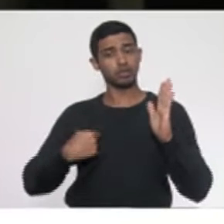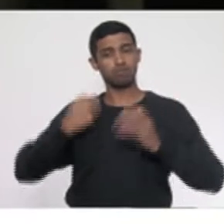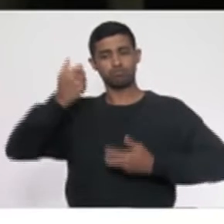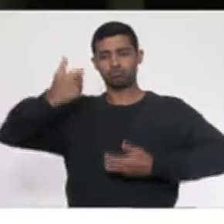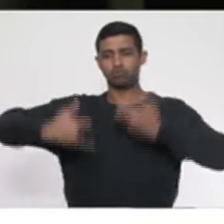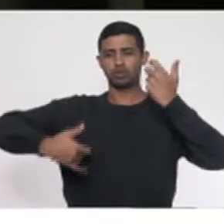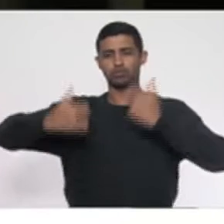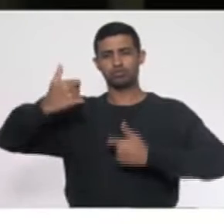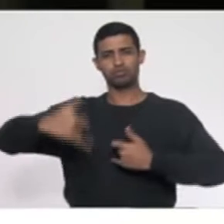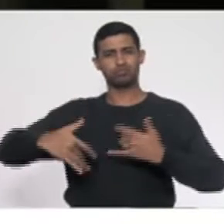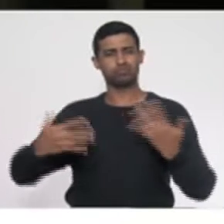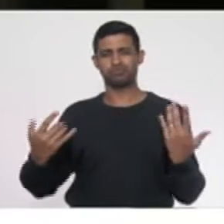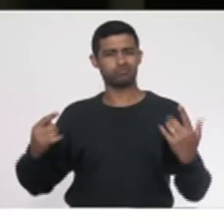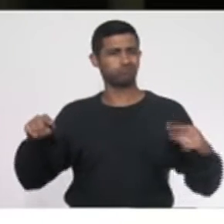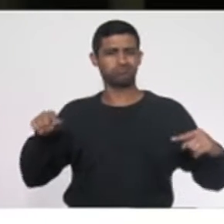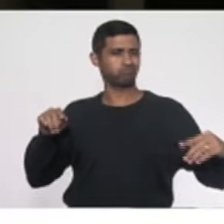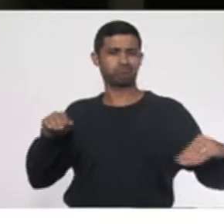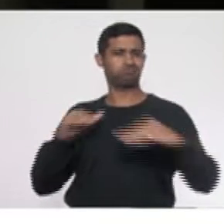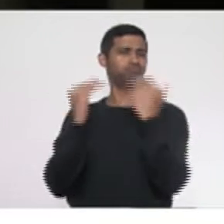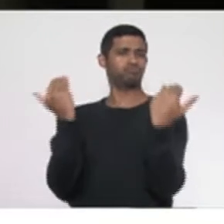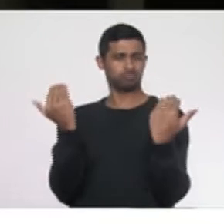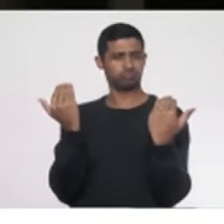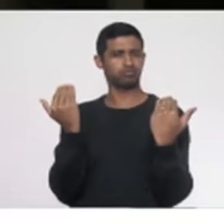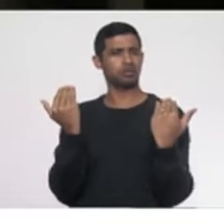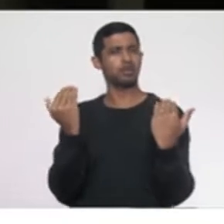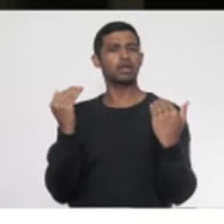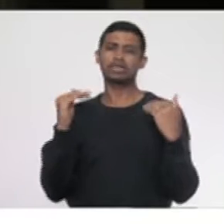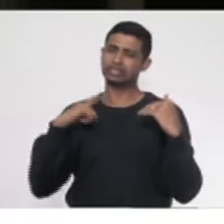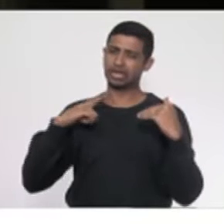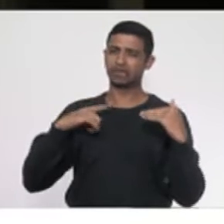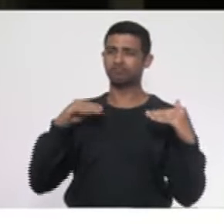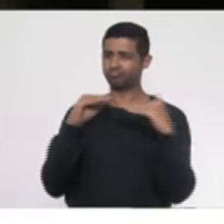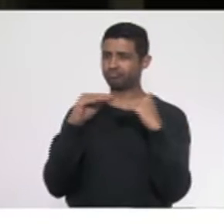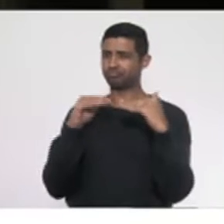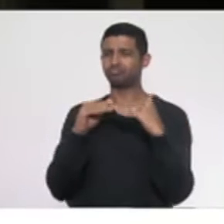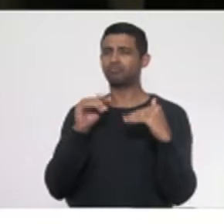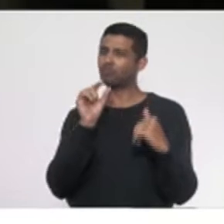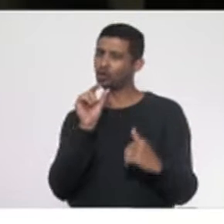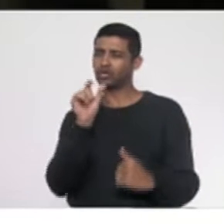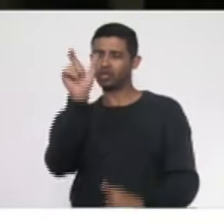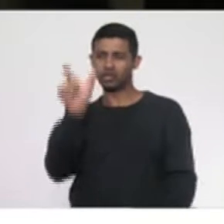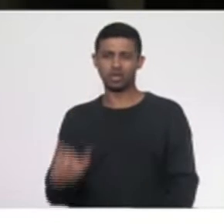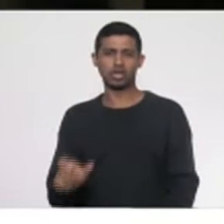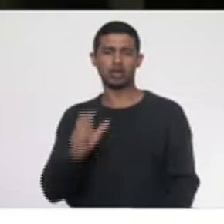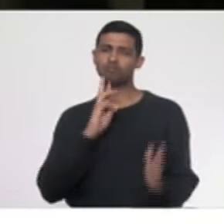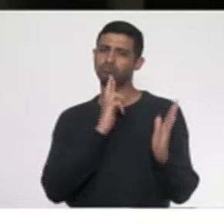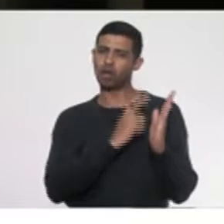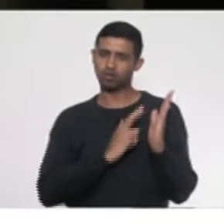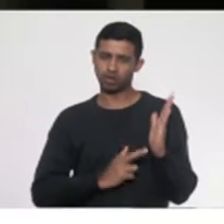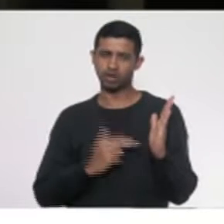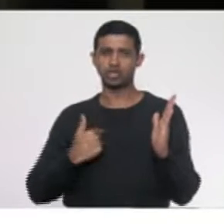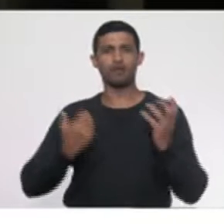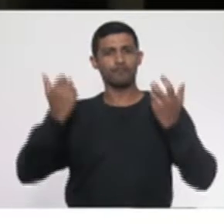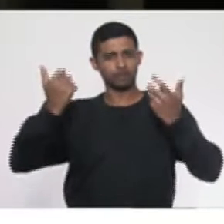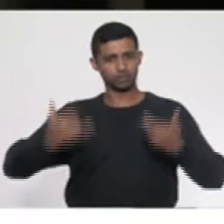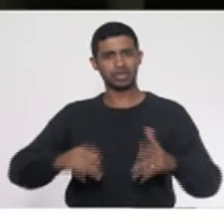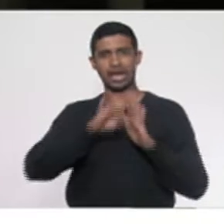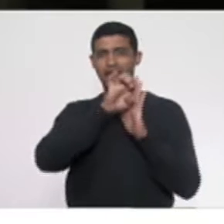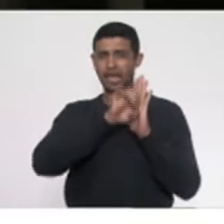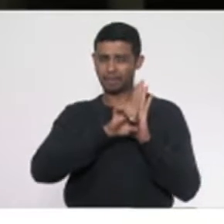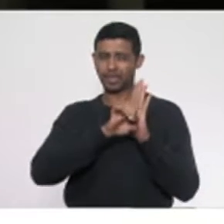é convergente em parte com o relator, e cito quais são as emendas que eu